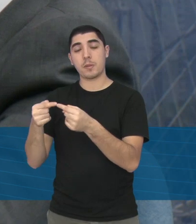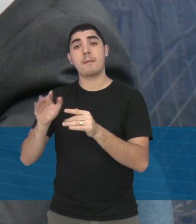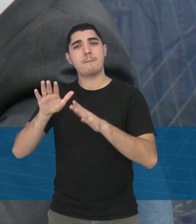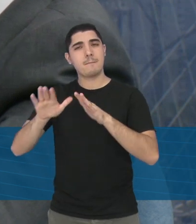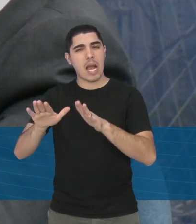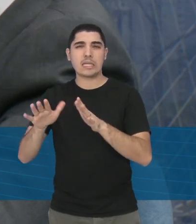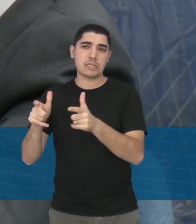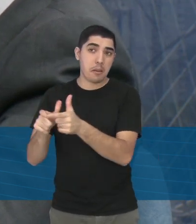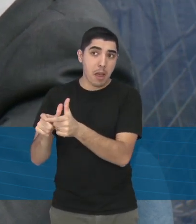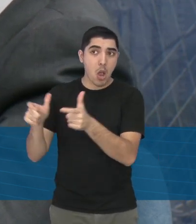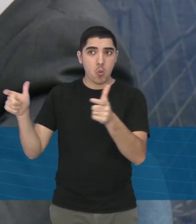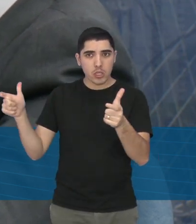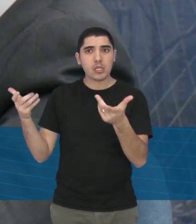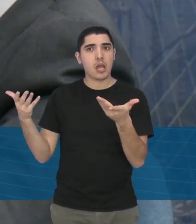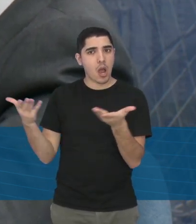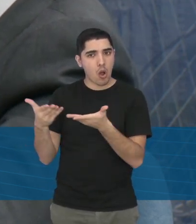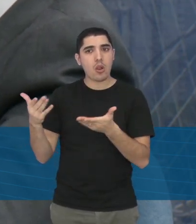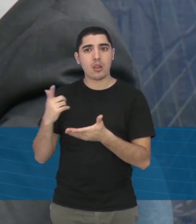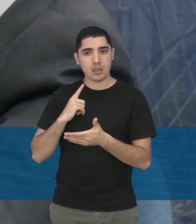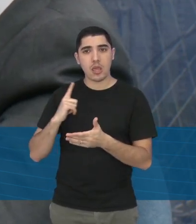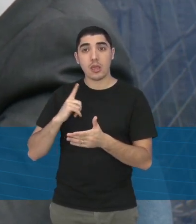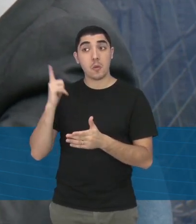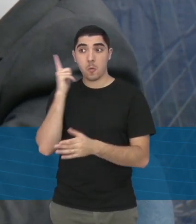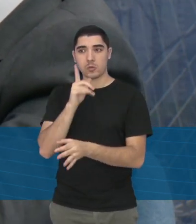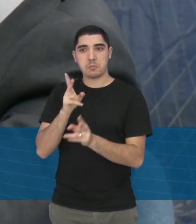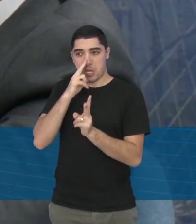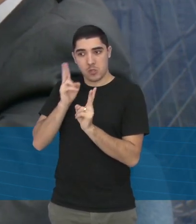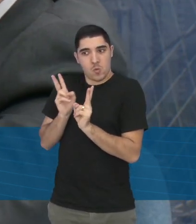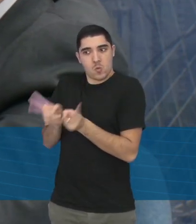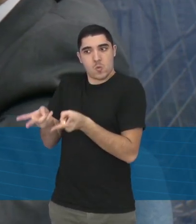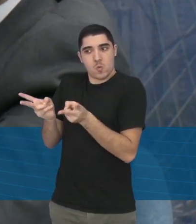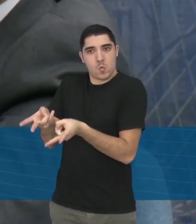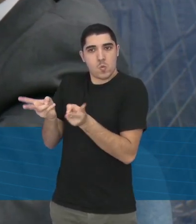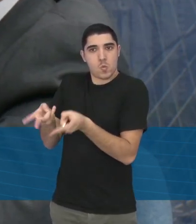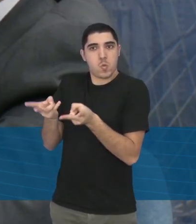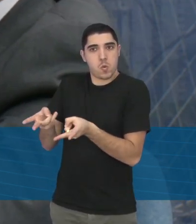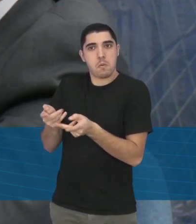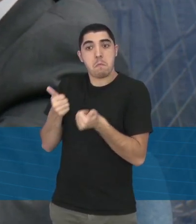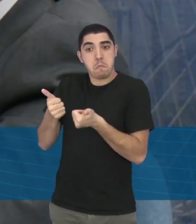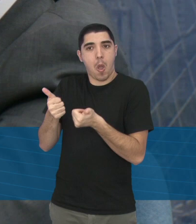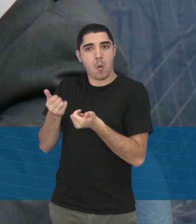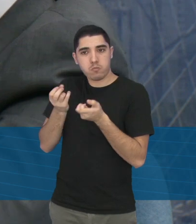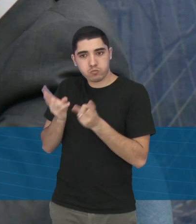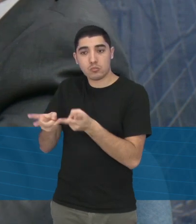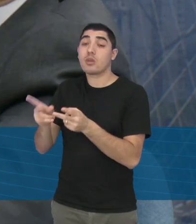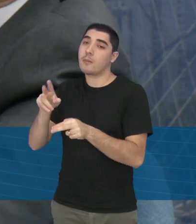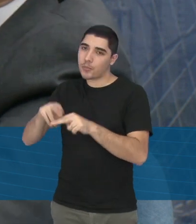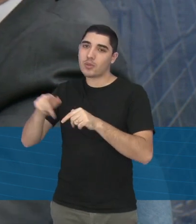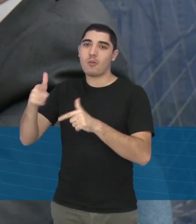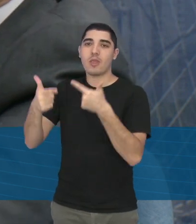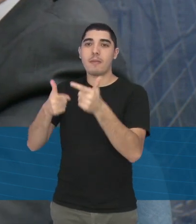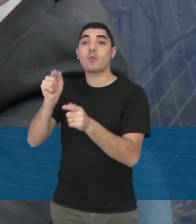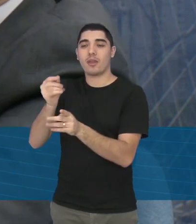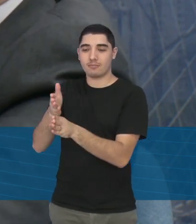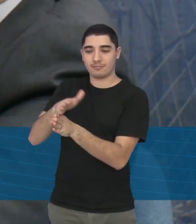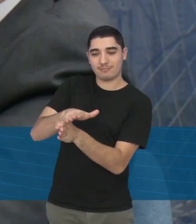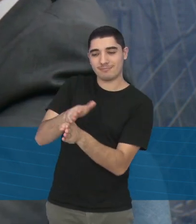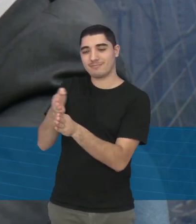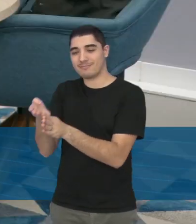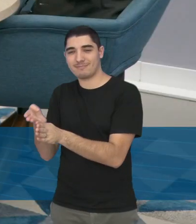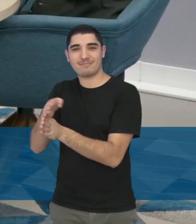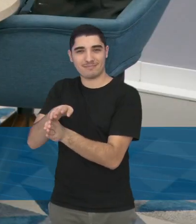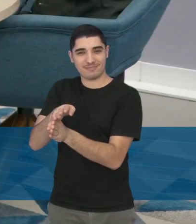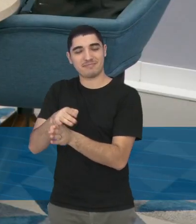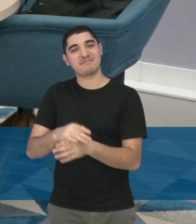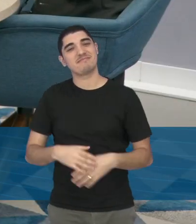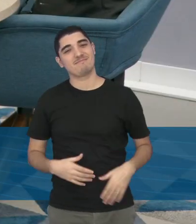mas uma média aí está sendo agora ponderada para ter uma estabilidade. E essa estabilidade vir muito do trabalho híbrido.